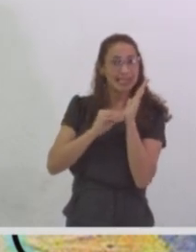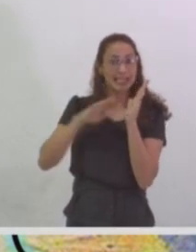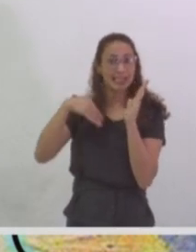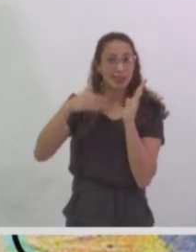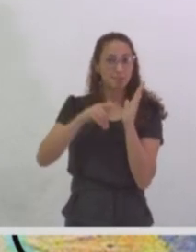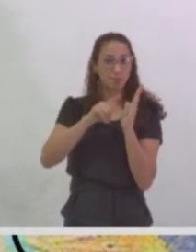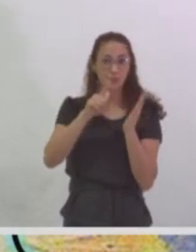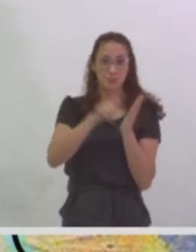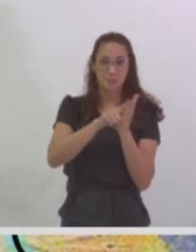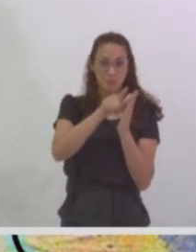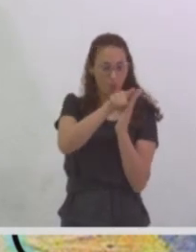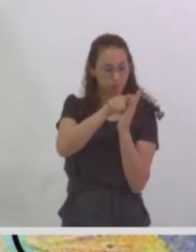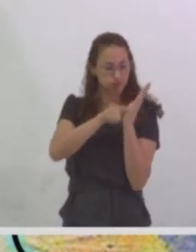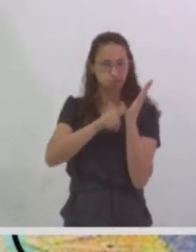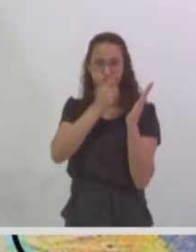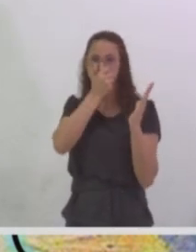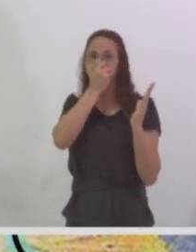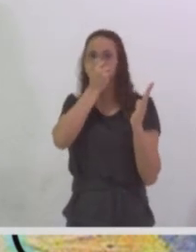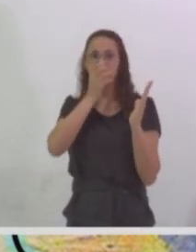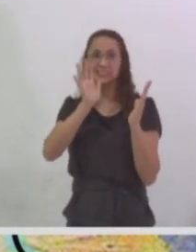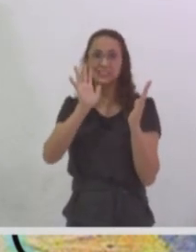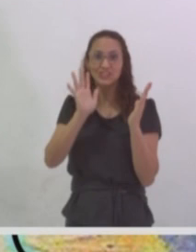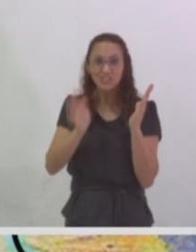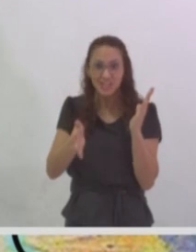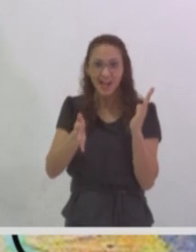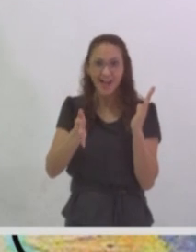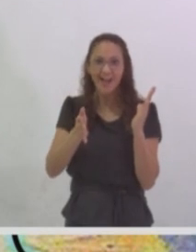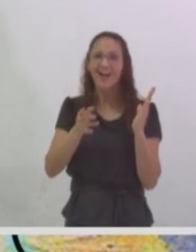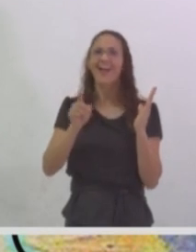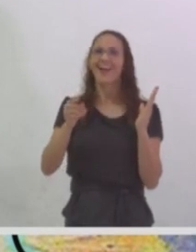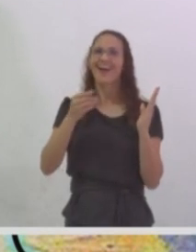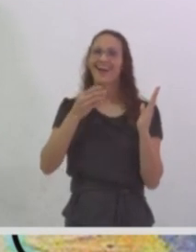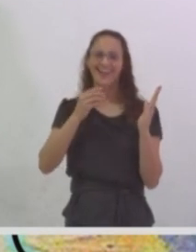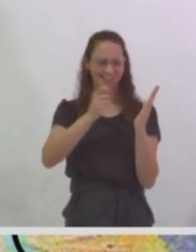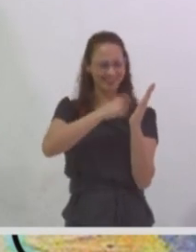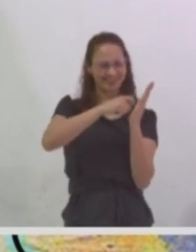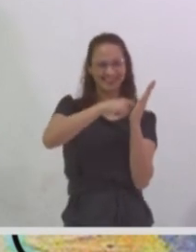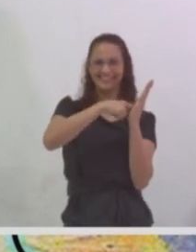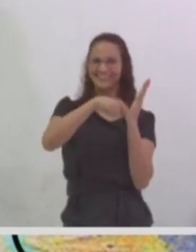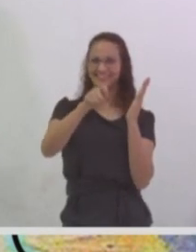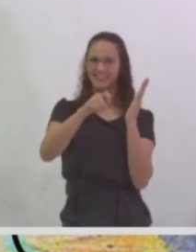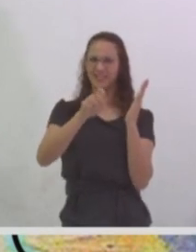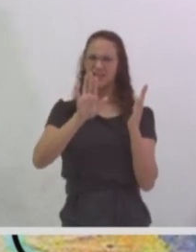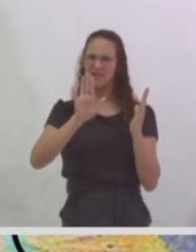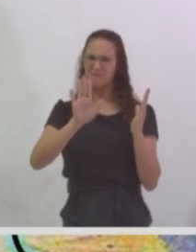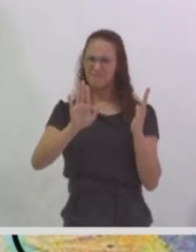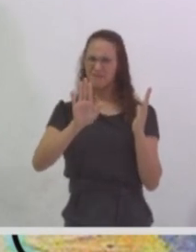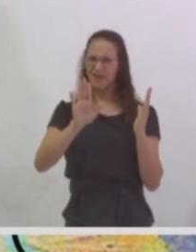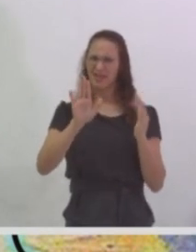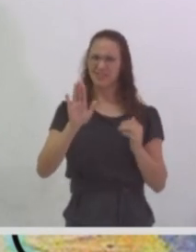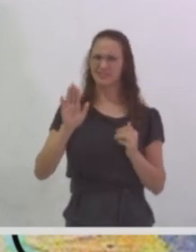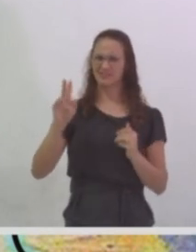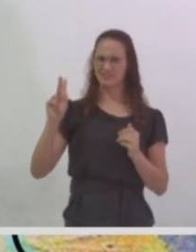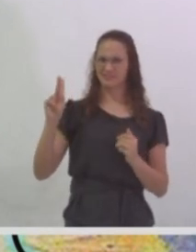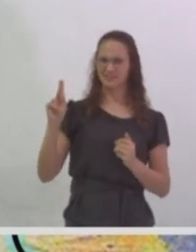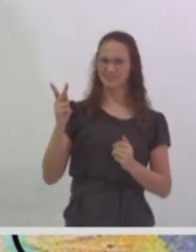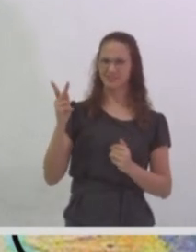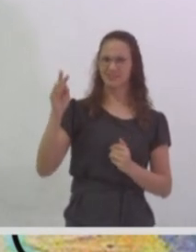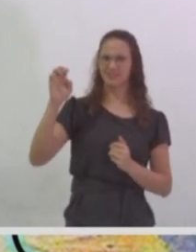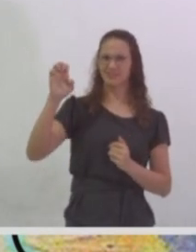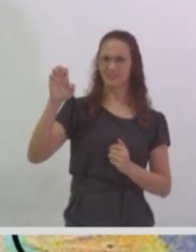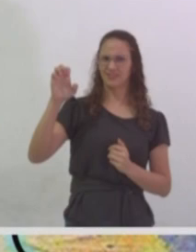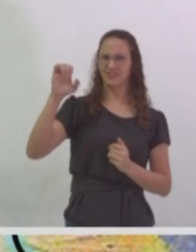cheia, ele assinava o seu nome. Só que ele tirava a letra H e colocava a letra L, formando